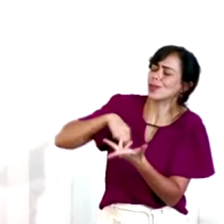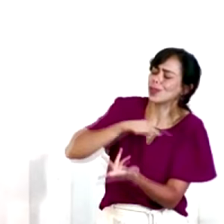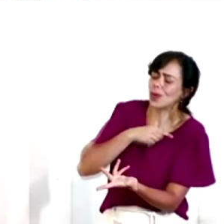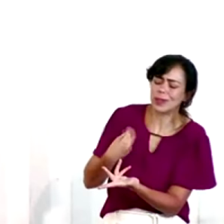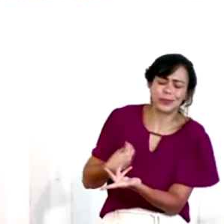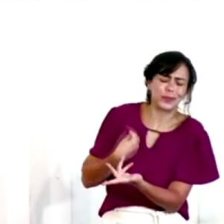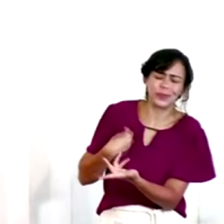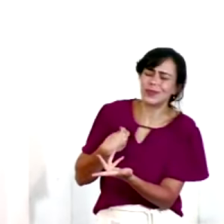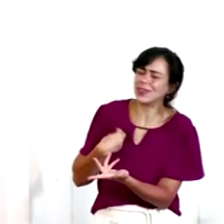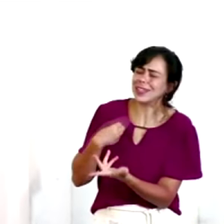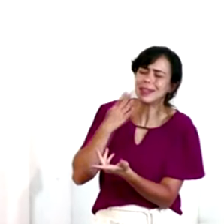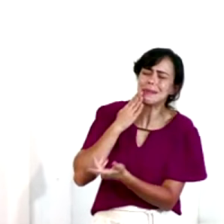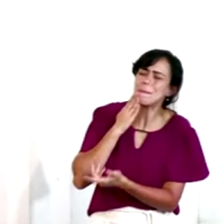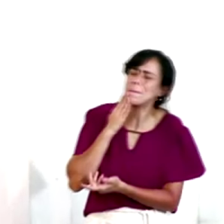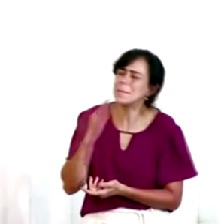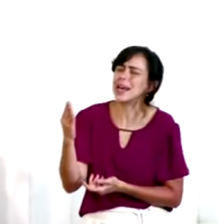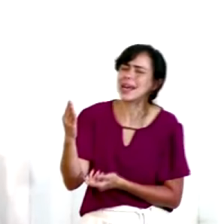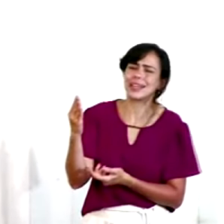avivamento.